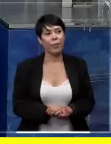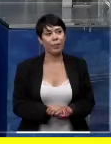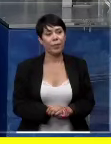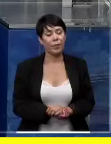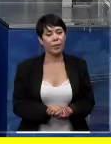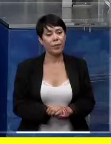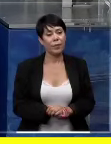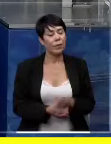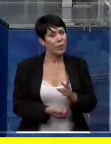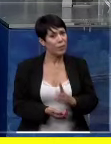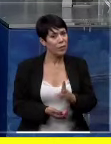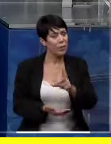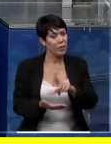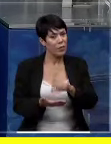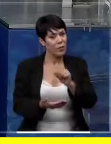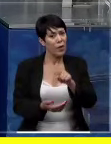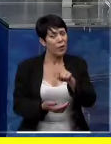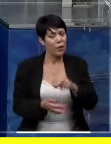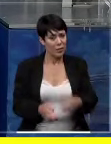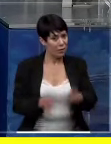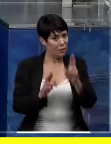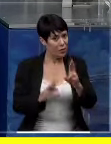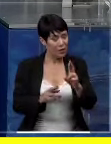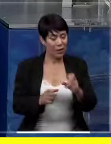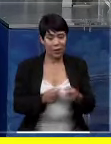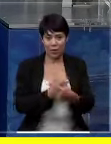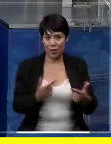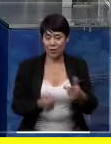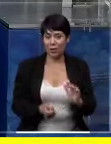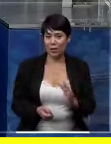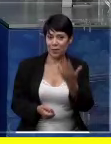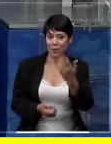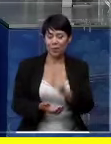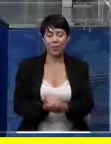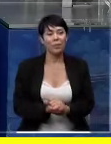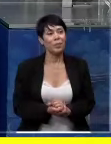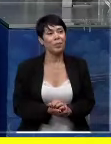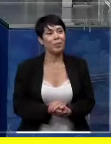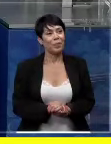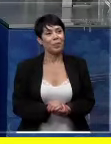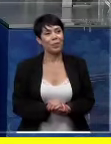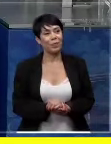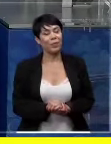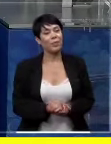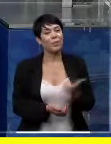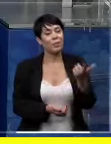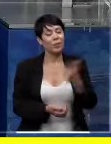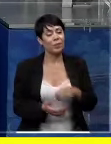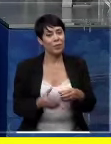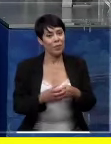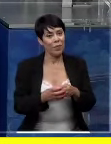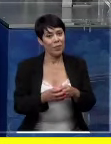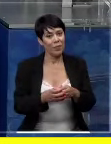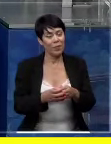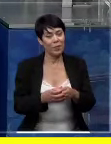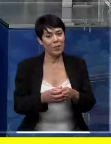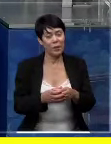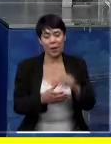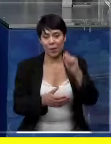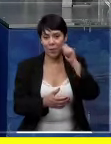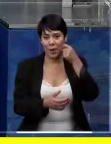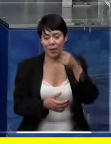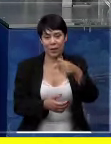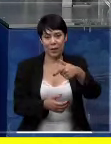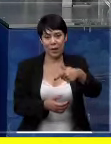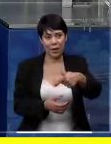Vamos seguir sorteando. Você chamando, a sorte chegando. O globo segue girando. Mais uma bola saindo do globo. Bola preta,